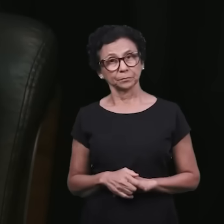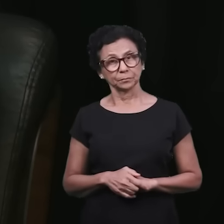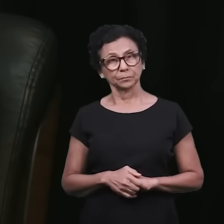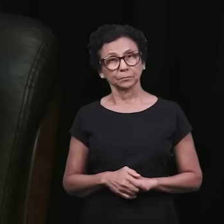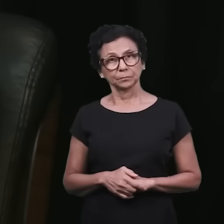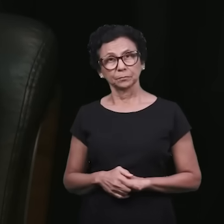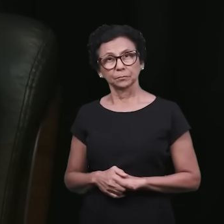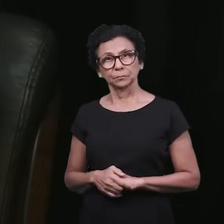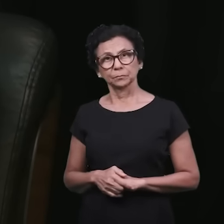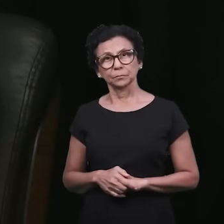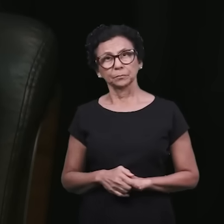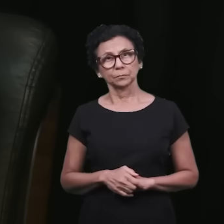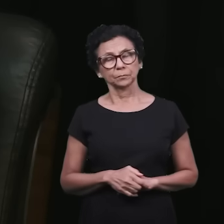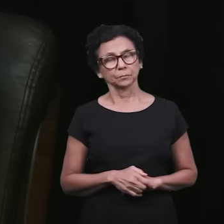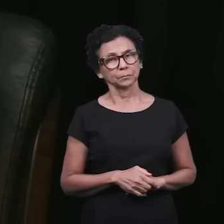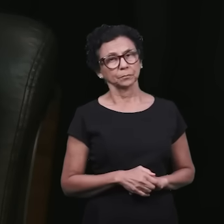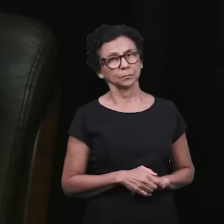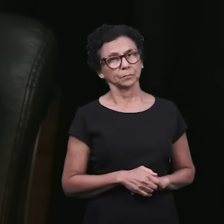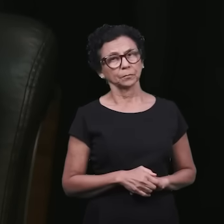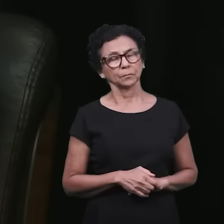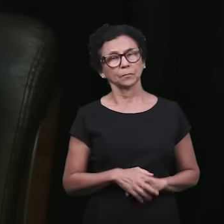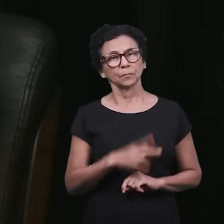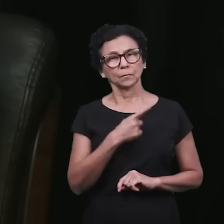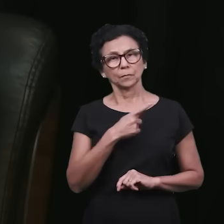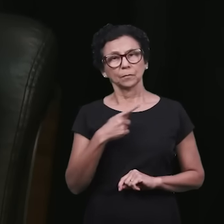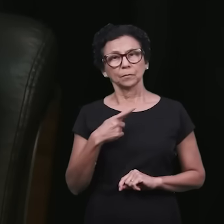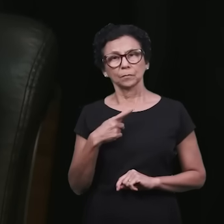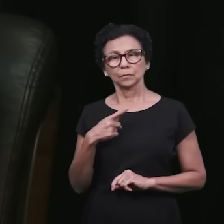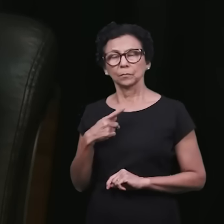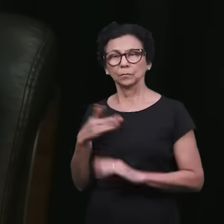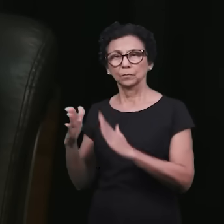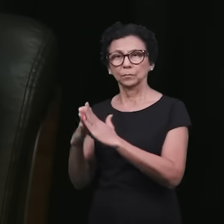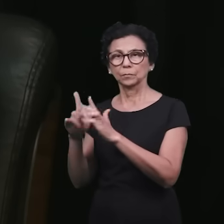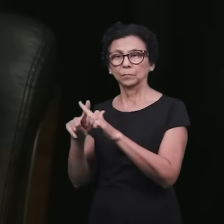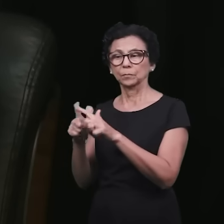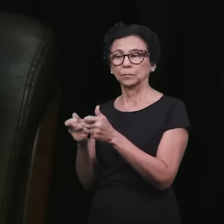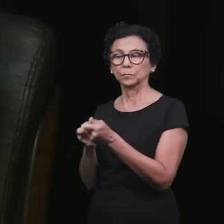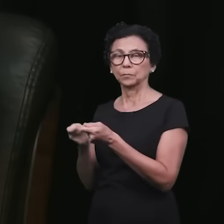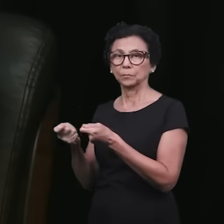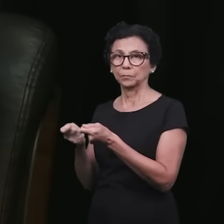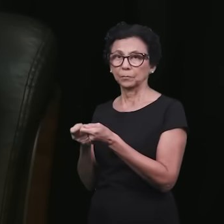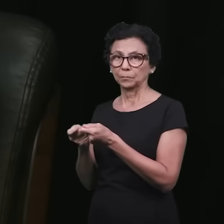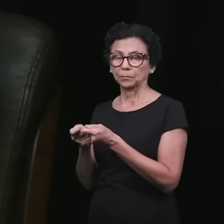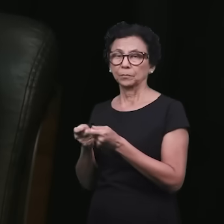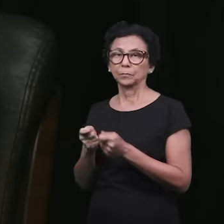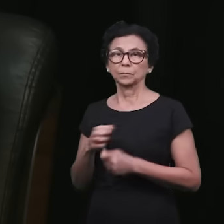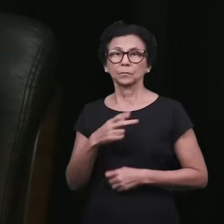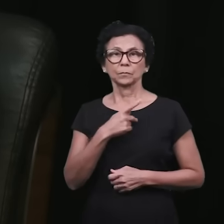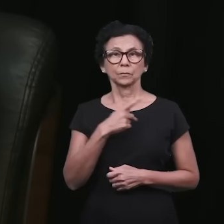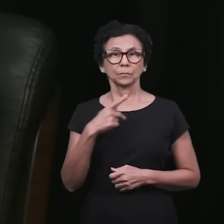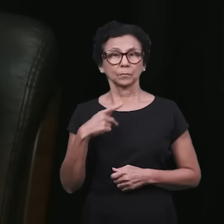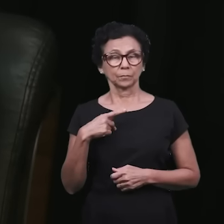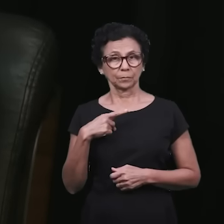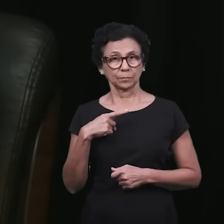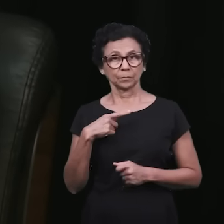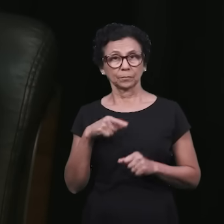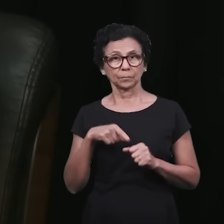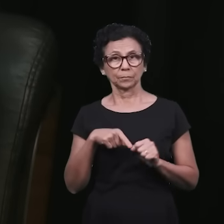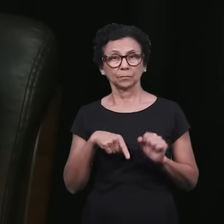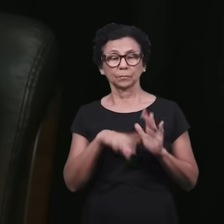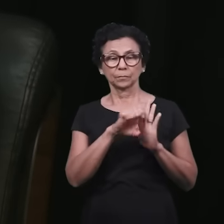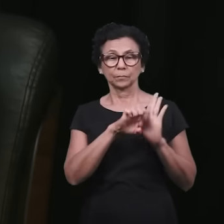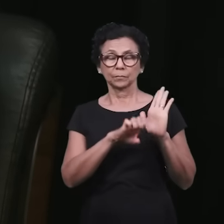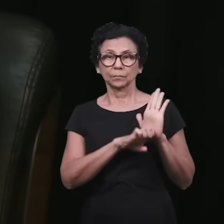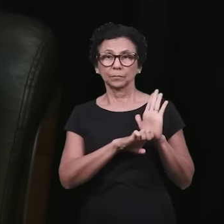o pastor que está à frente da igreja, está com o governo da igreja, ele tem que obedecer esse estatuto aqui, porque a ovelha não é dele, a